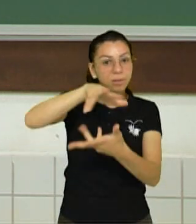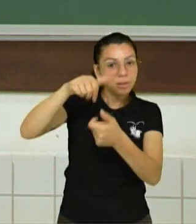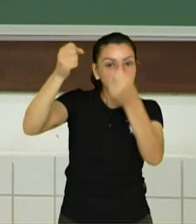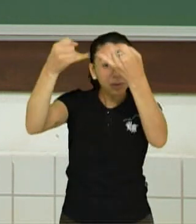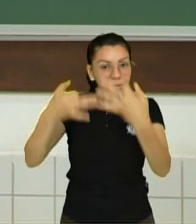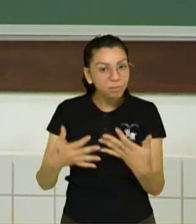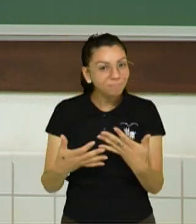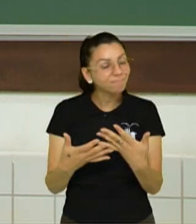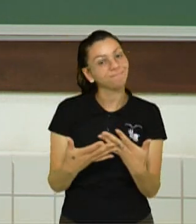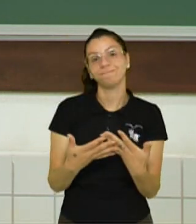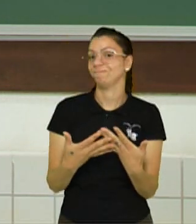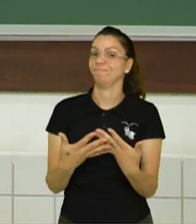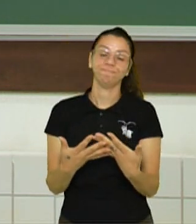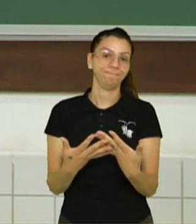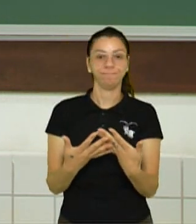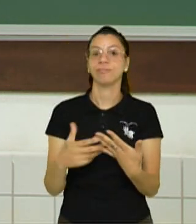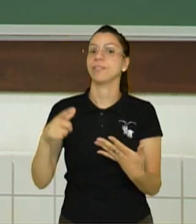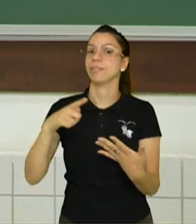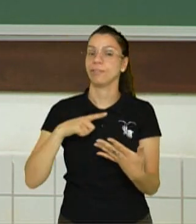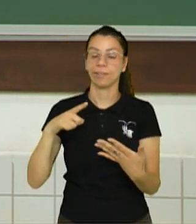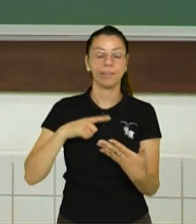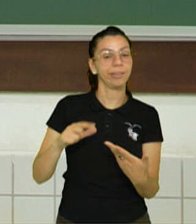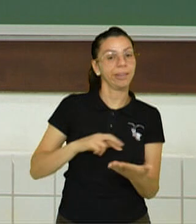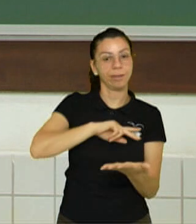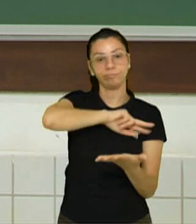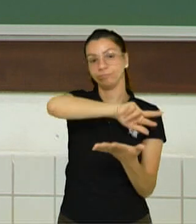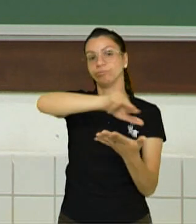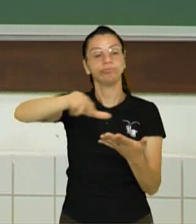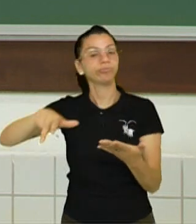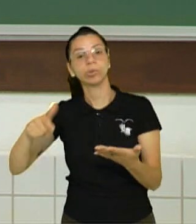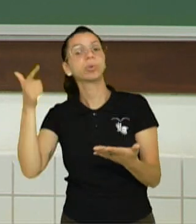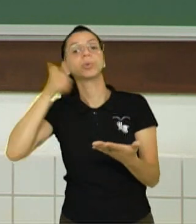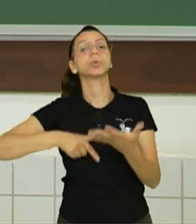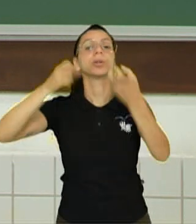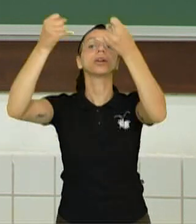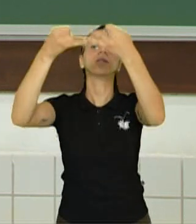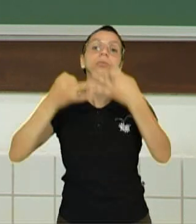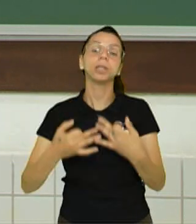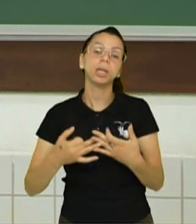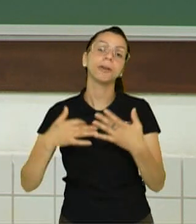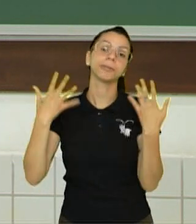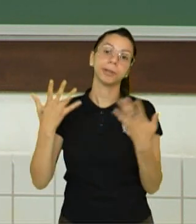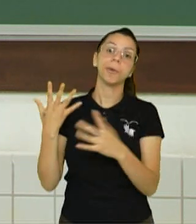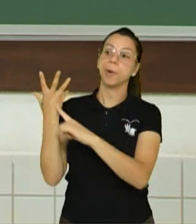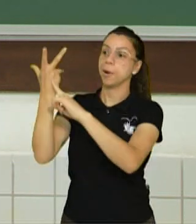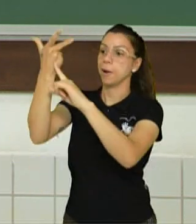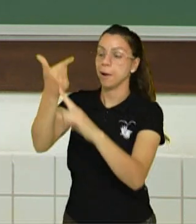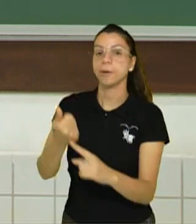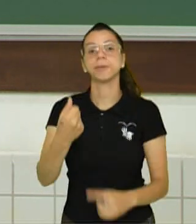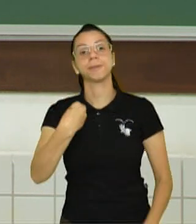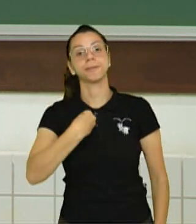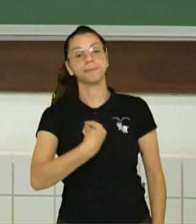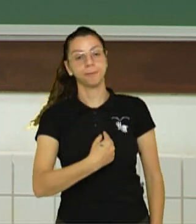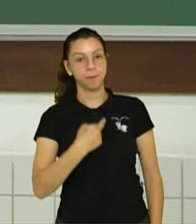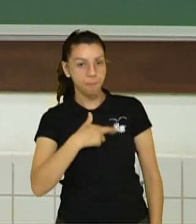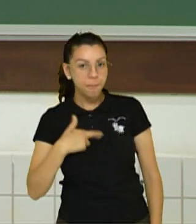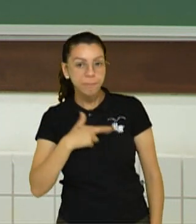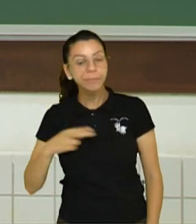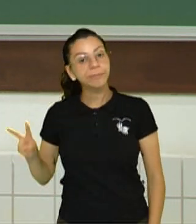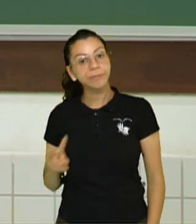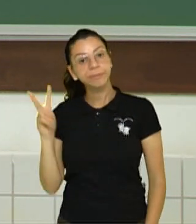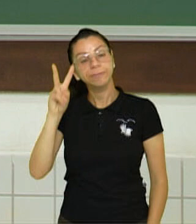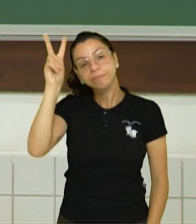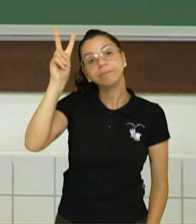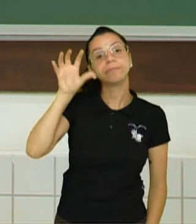que a gente não consegue explicar. Né? E é aí que a arte romântica vai valorizar